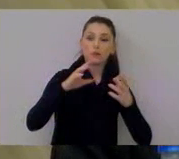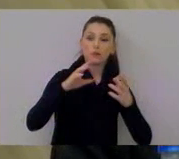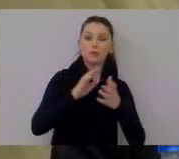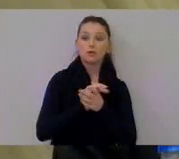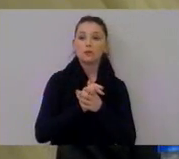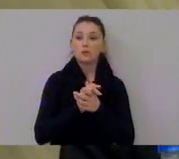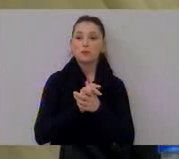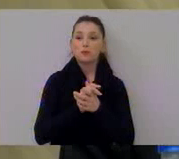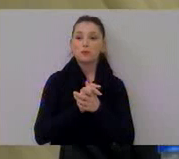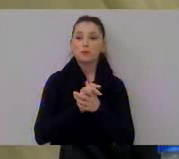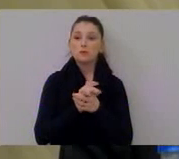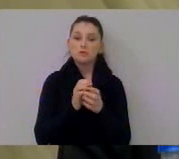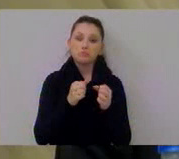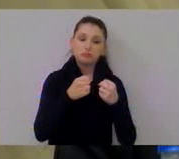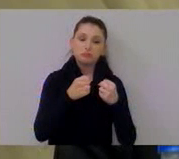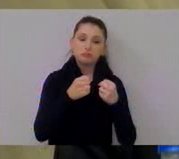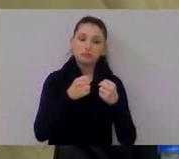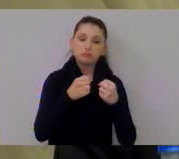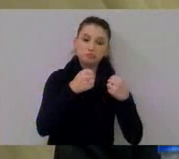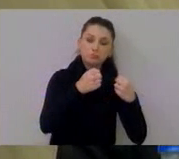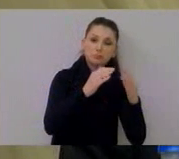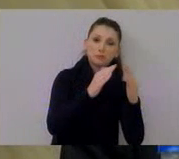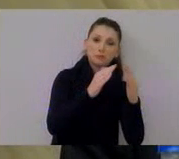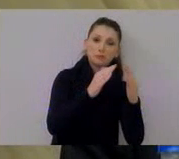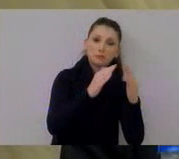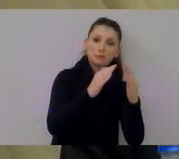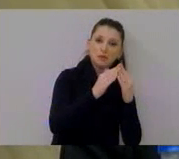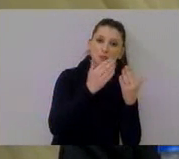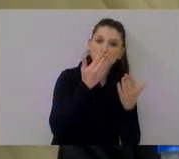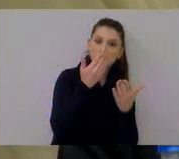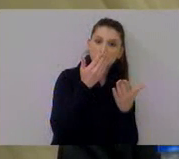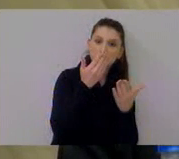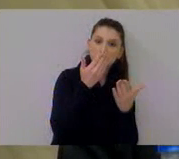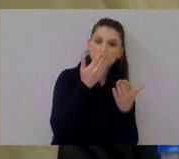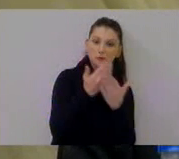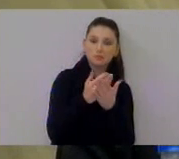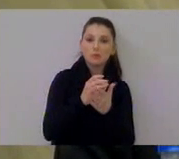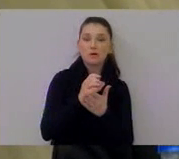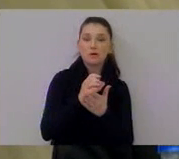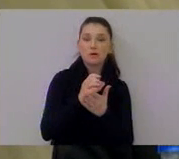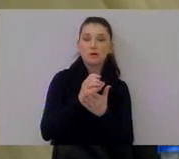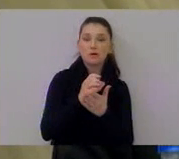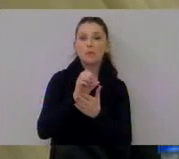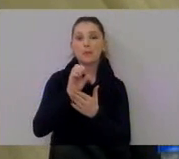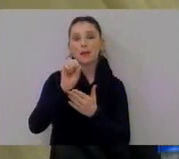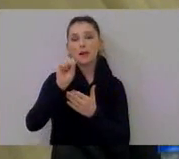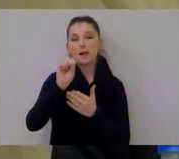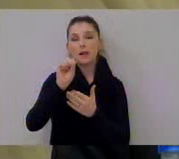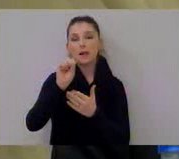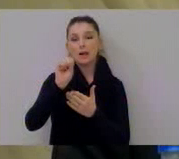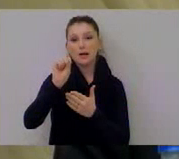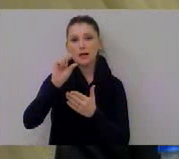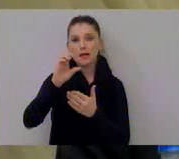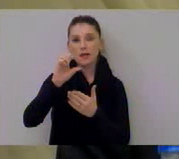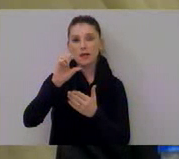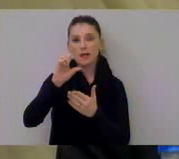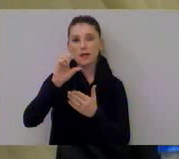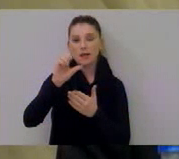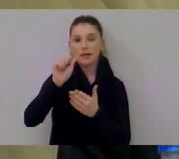vestiário da Escola Municipal Casimiro Chusque, bairro